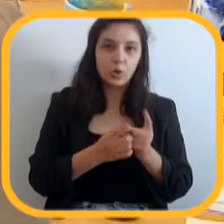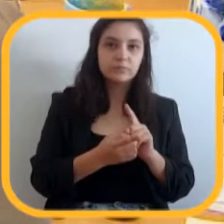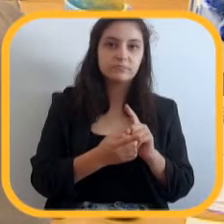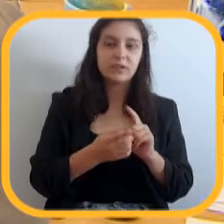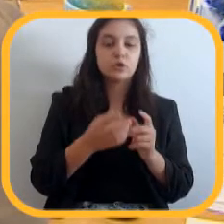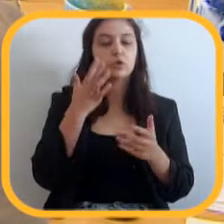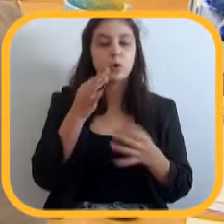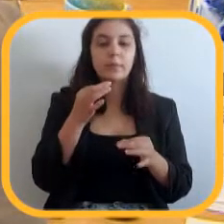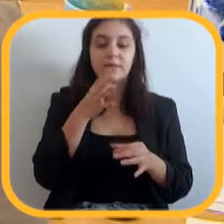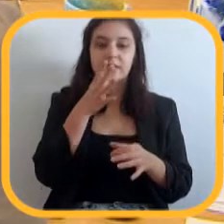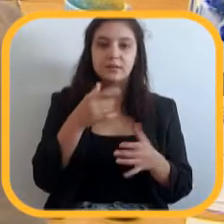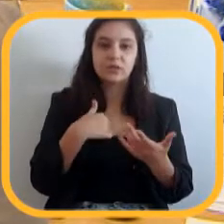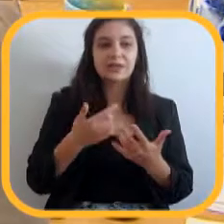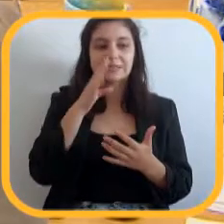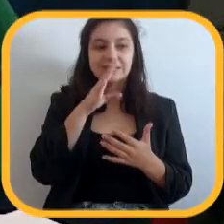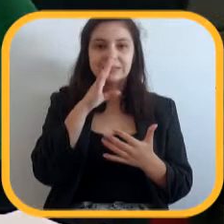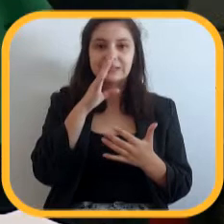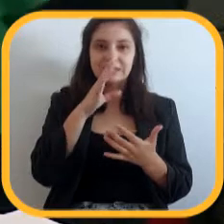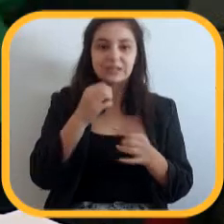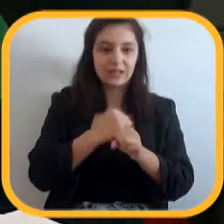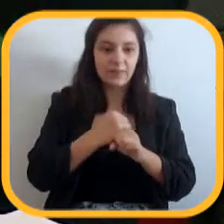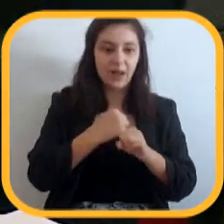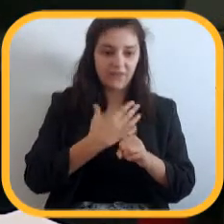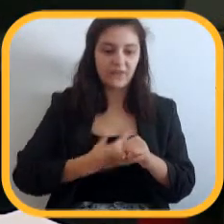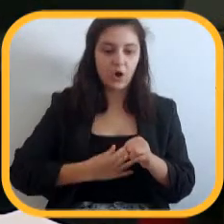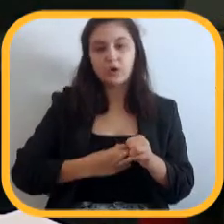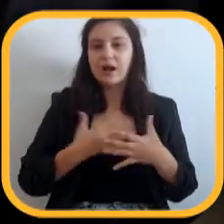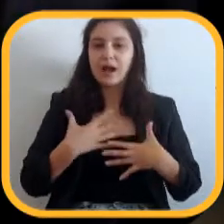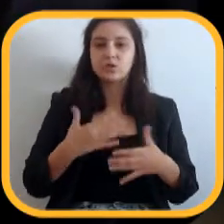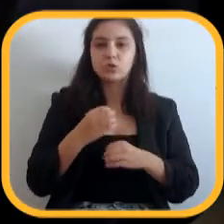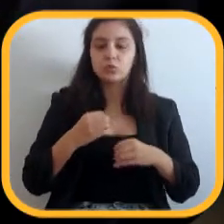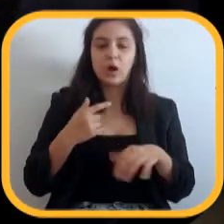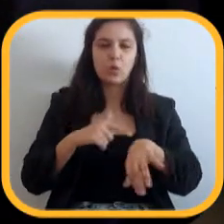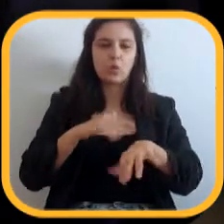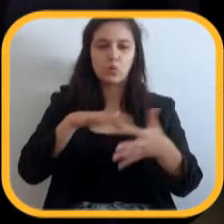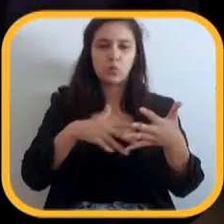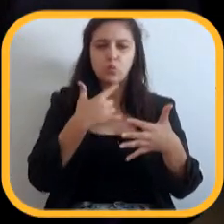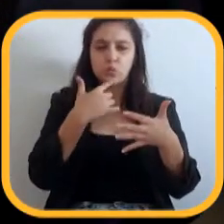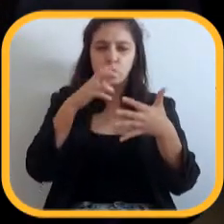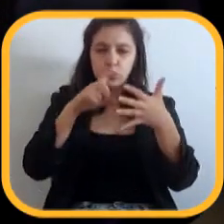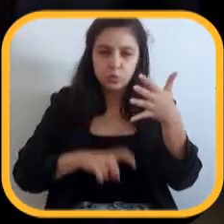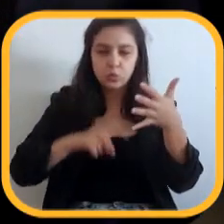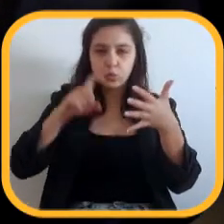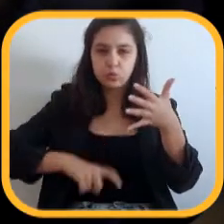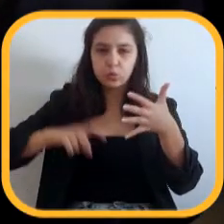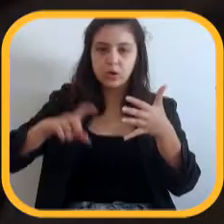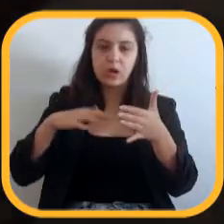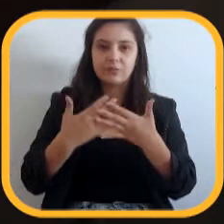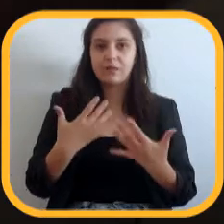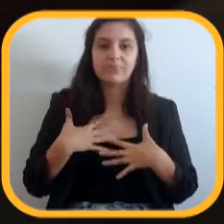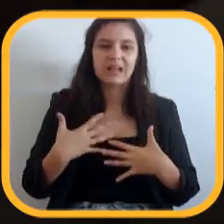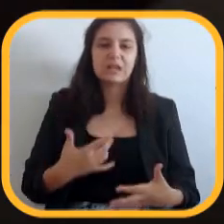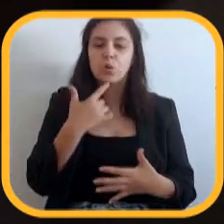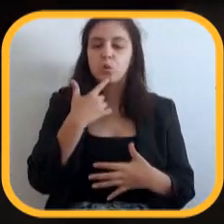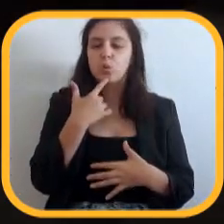Ao contrário do que diz o ditado popular, quem corre por gosto cansa. O stress e a elevada carga horária levam a que muitos trabalhadores